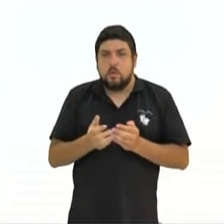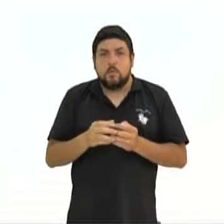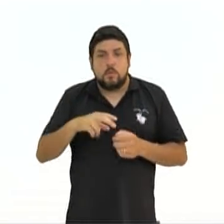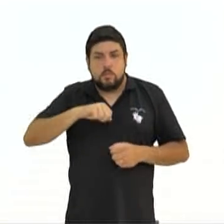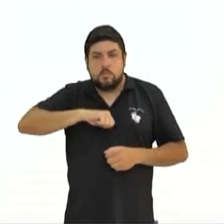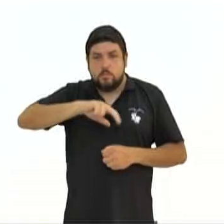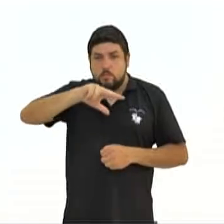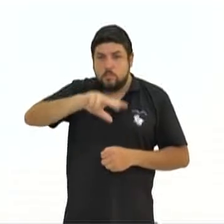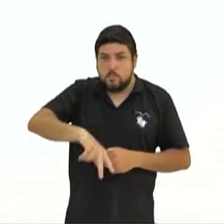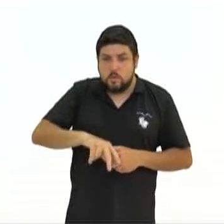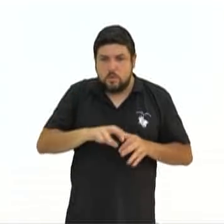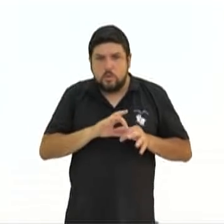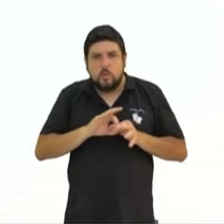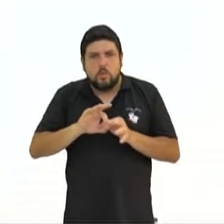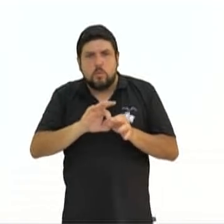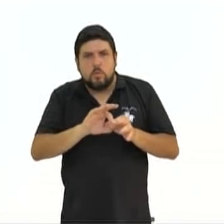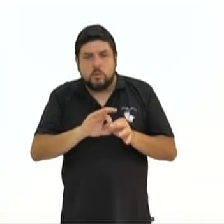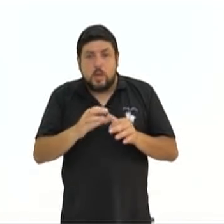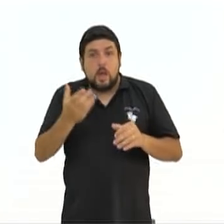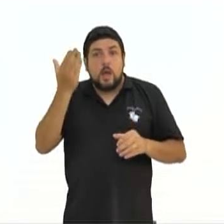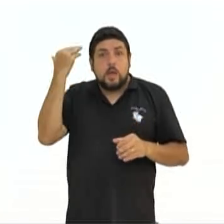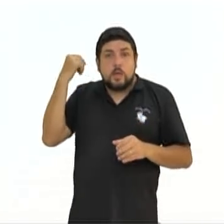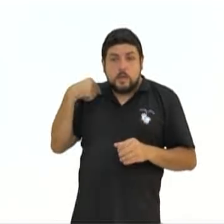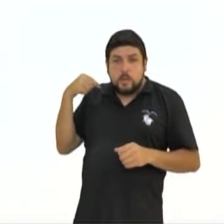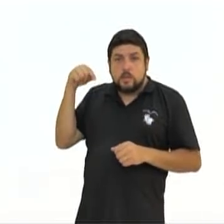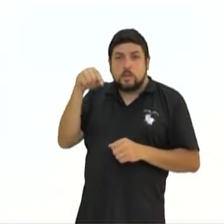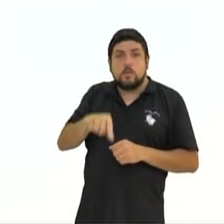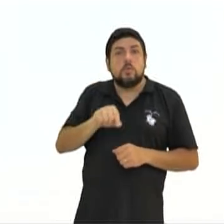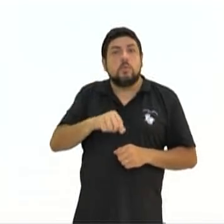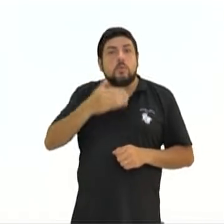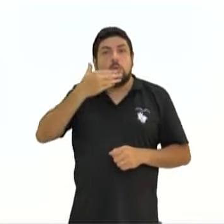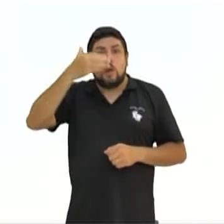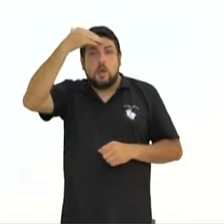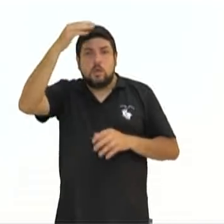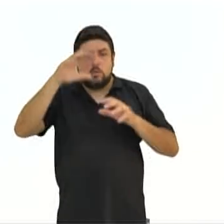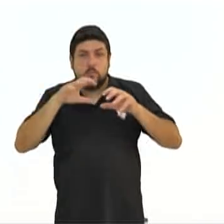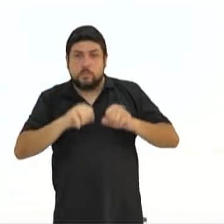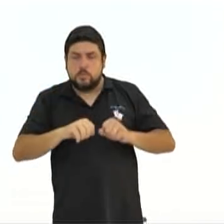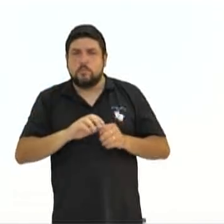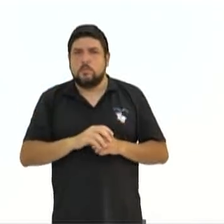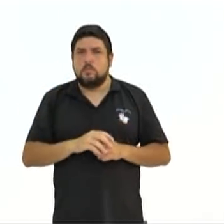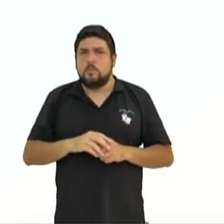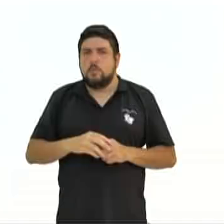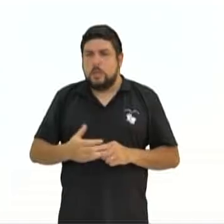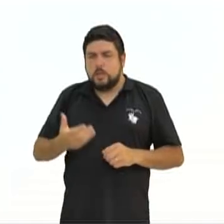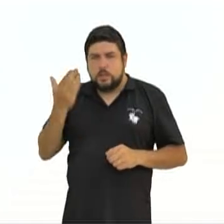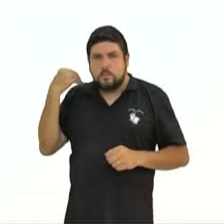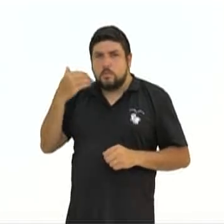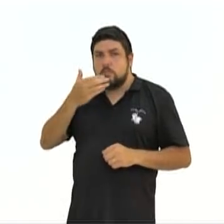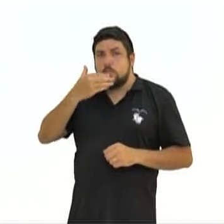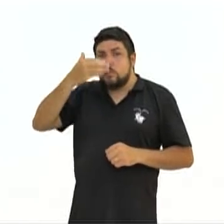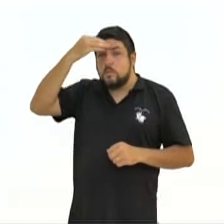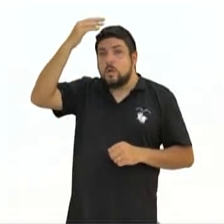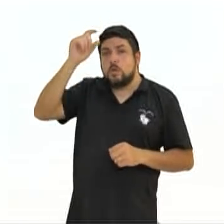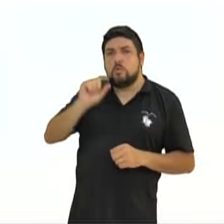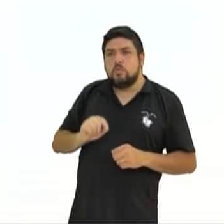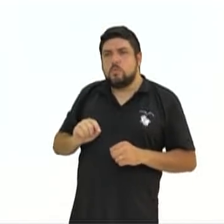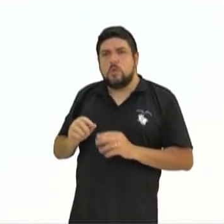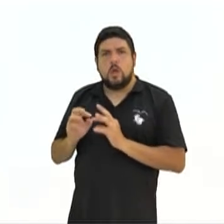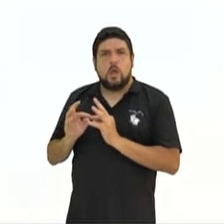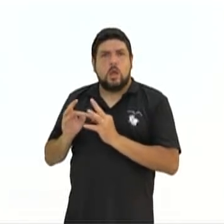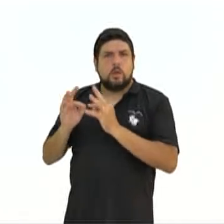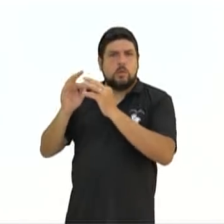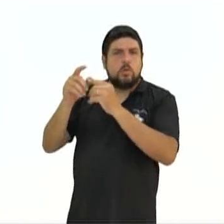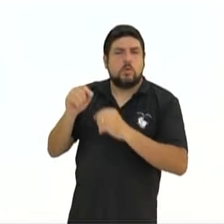era um território dominado pelos árabes. E os árabes trouxeram para a Europa muita tecnologia do Oriente, tecnologias que vieram